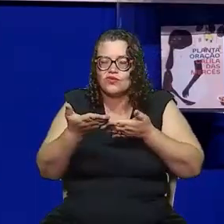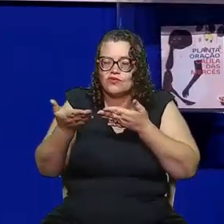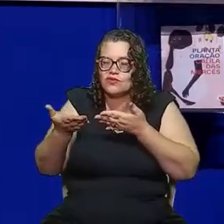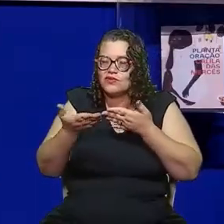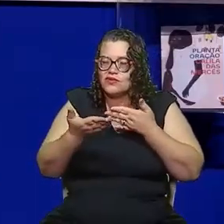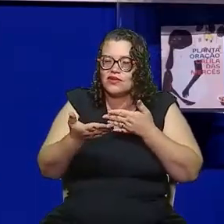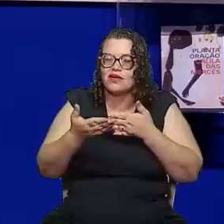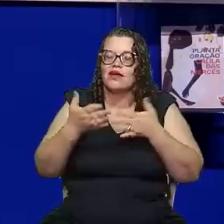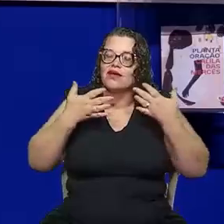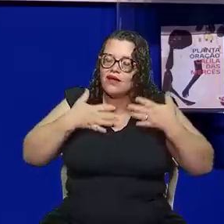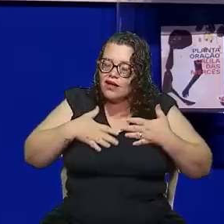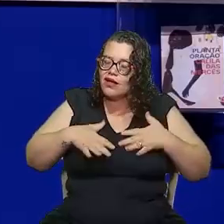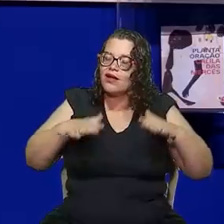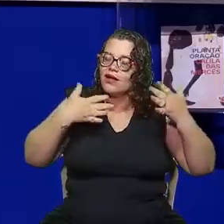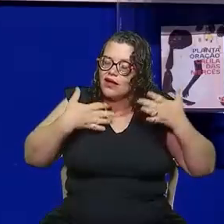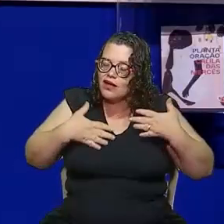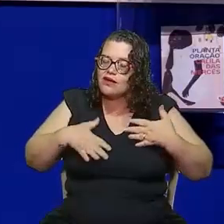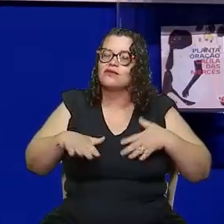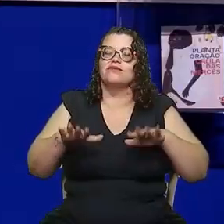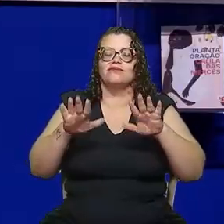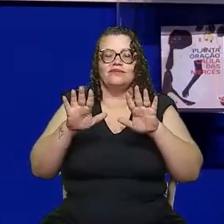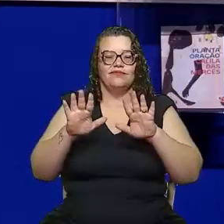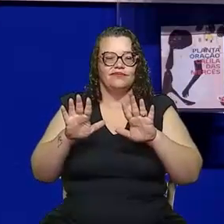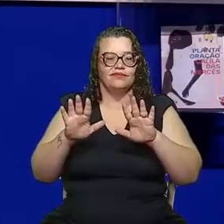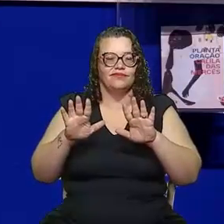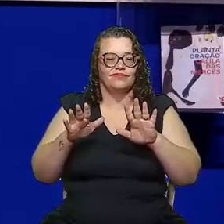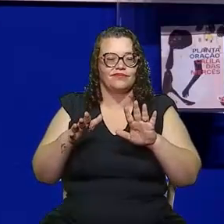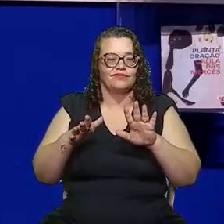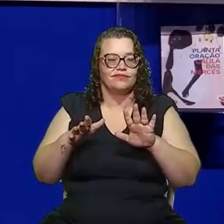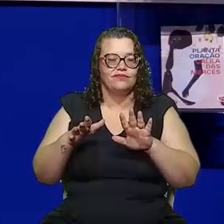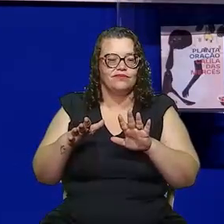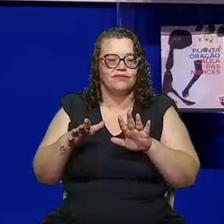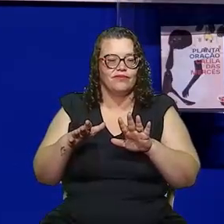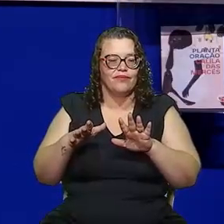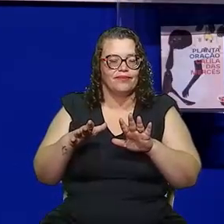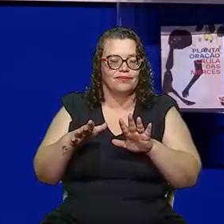né? Desacelera. Para nadar. Foi muito